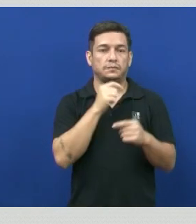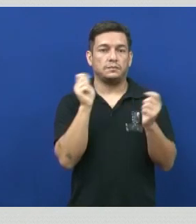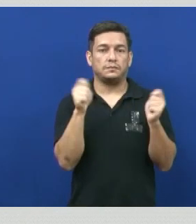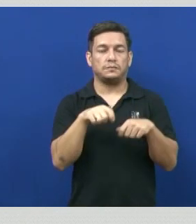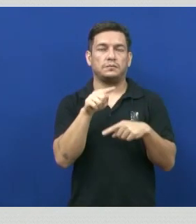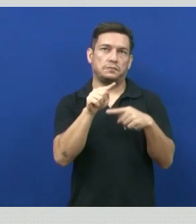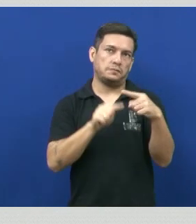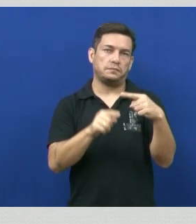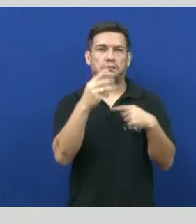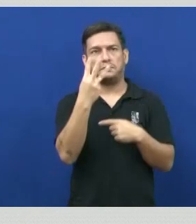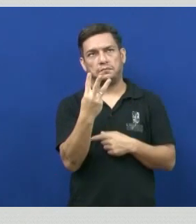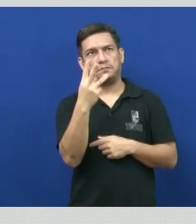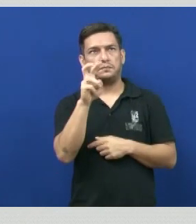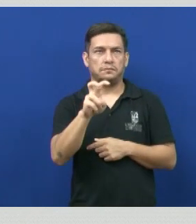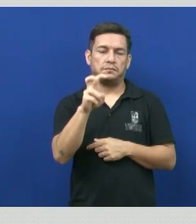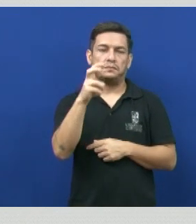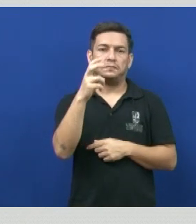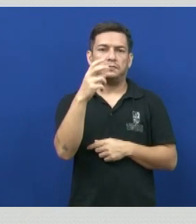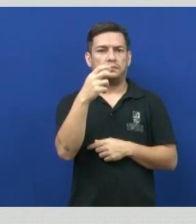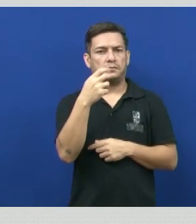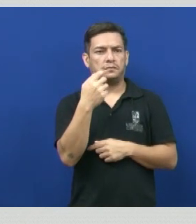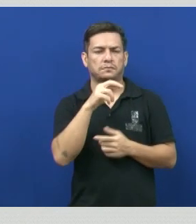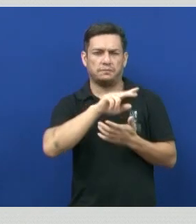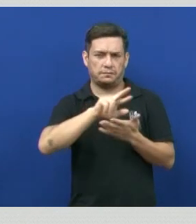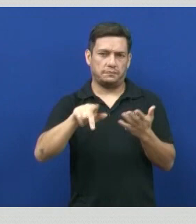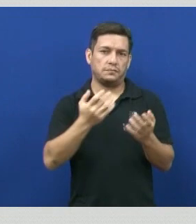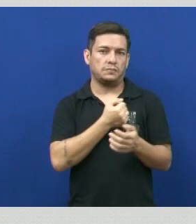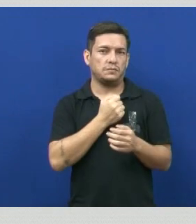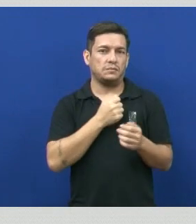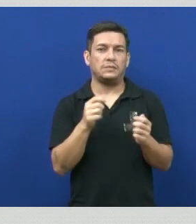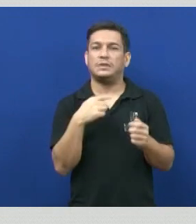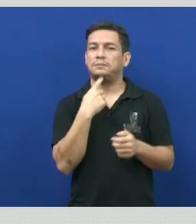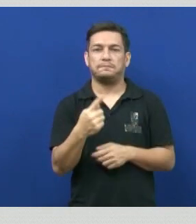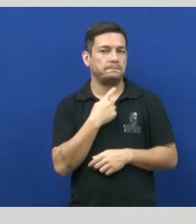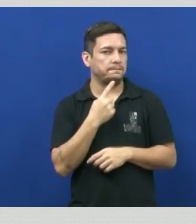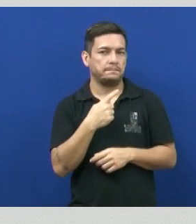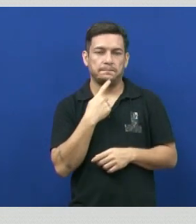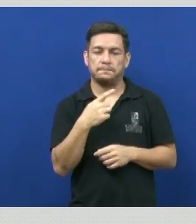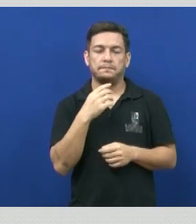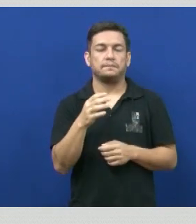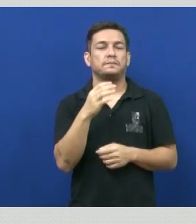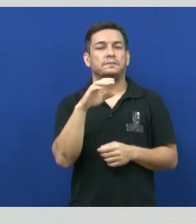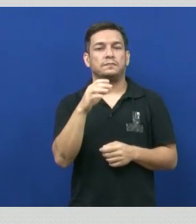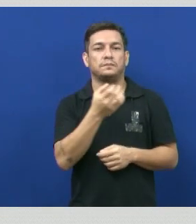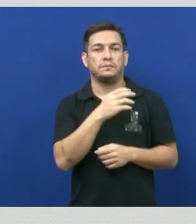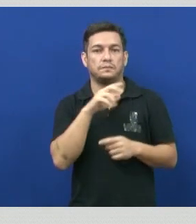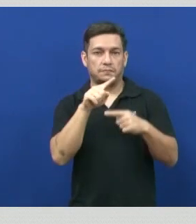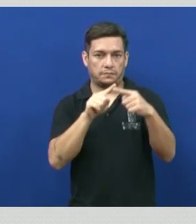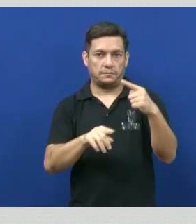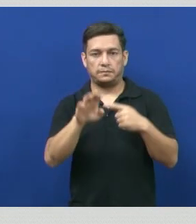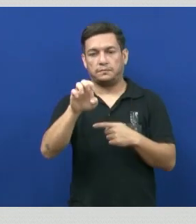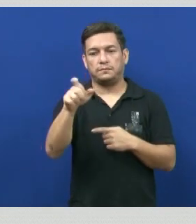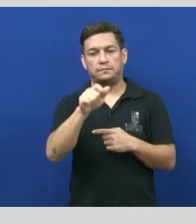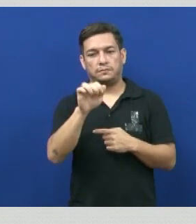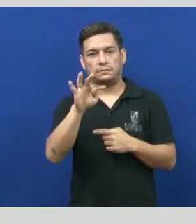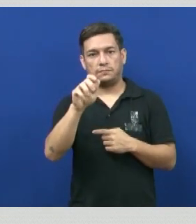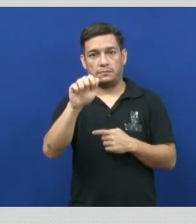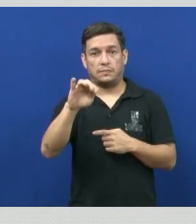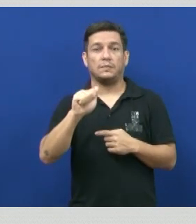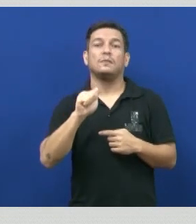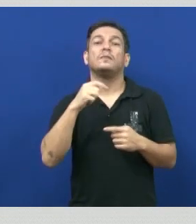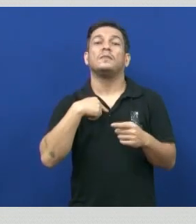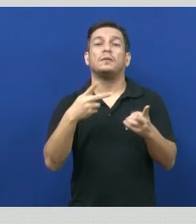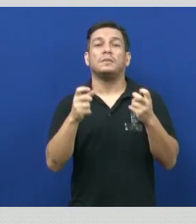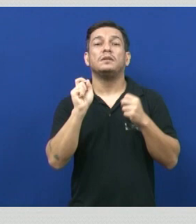por 3, por 5, por 2, por vários números e nenhum dá uma divisão exata, eu vou percebendo que esse